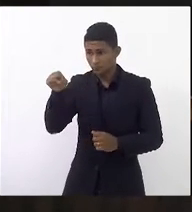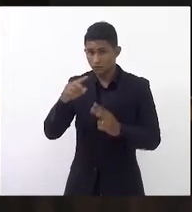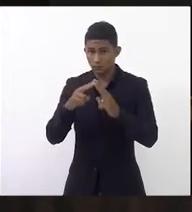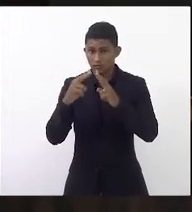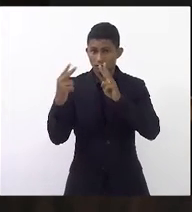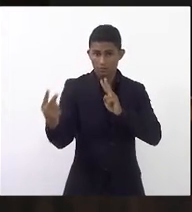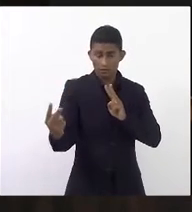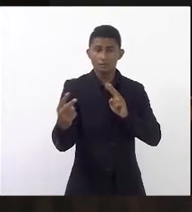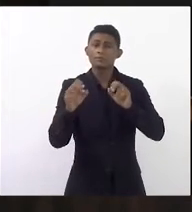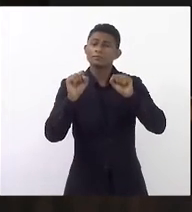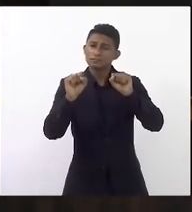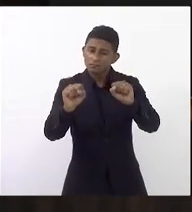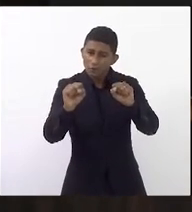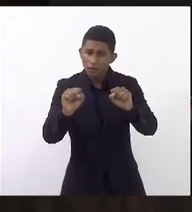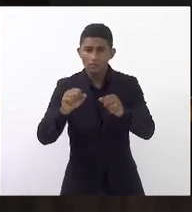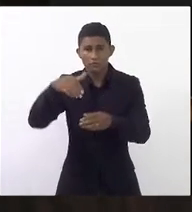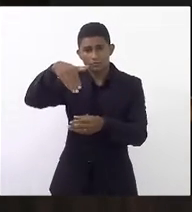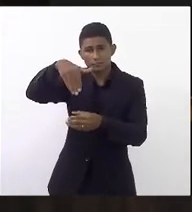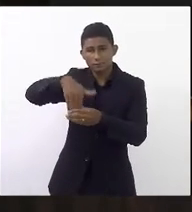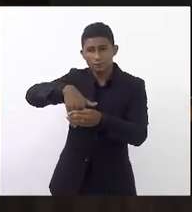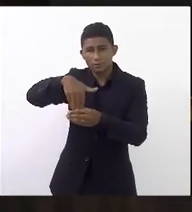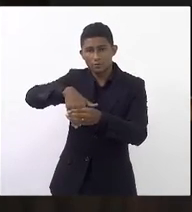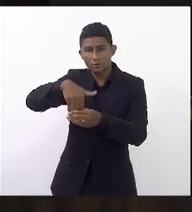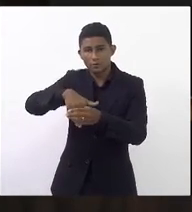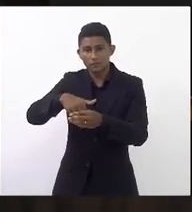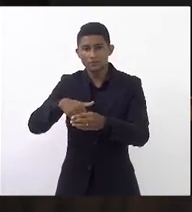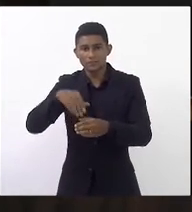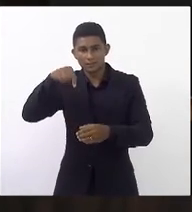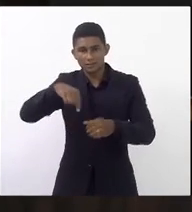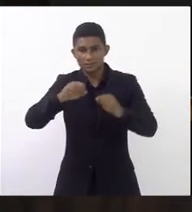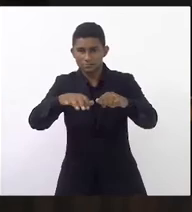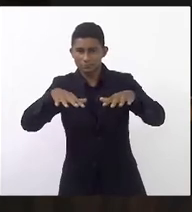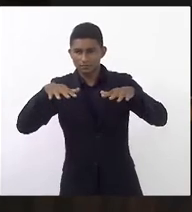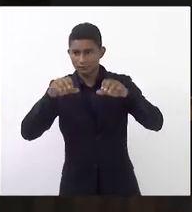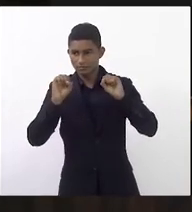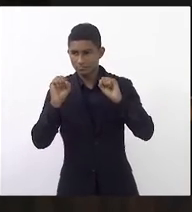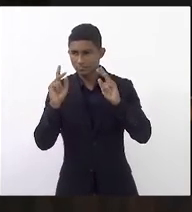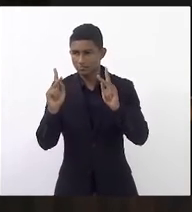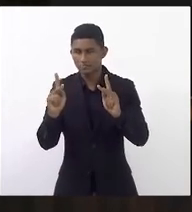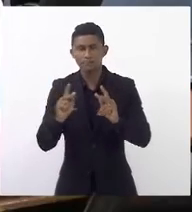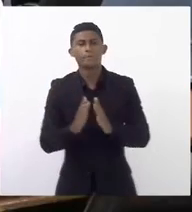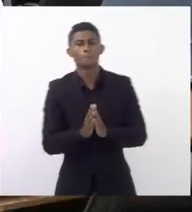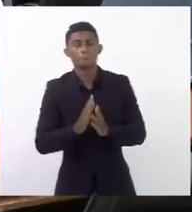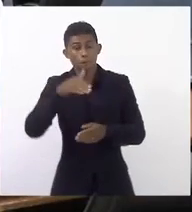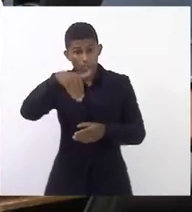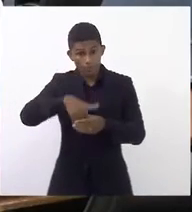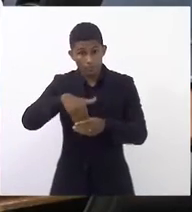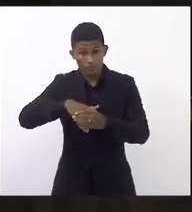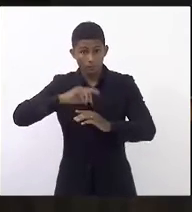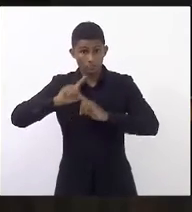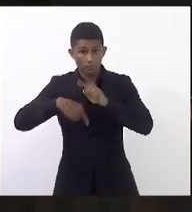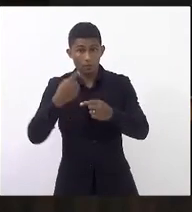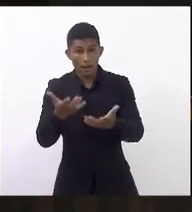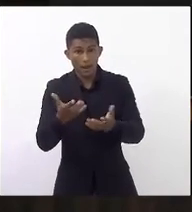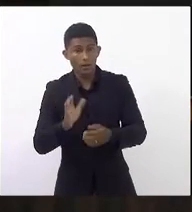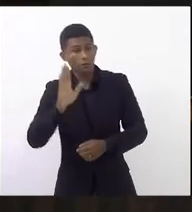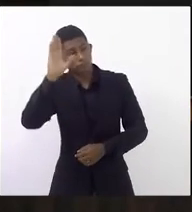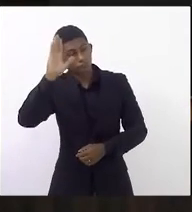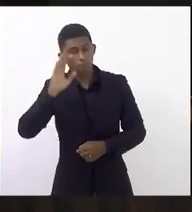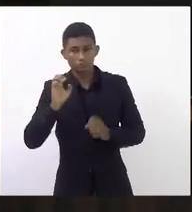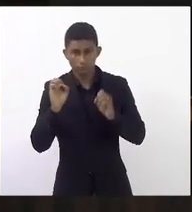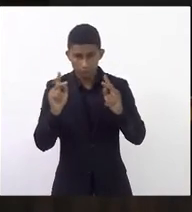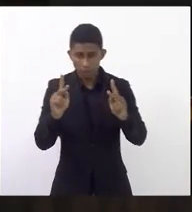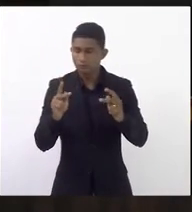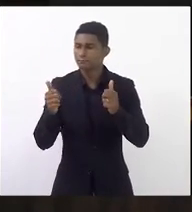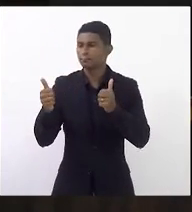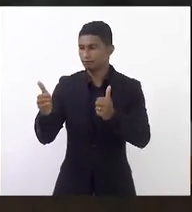pode votar acompanhando a sessão. Presidente, depois da votação, eu queria fazer a declaração de voto. Perfeitamente, deputado. Deputado